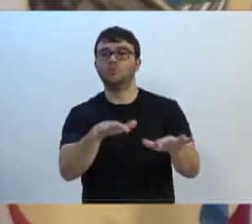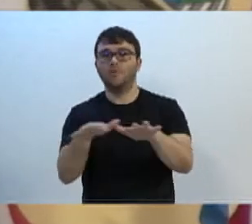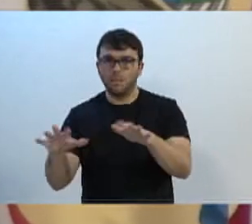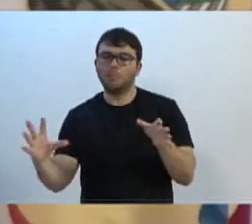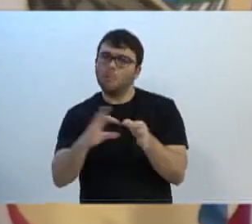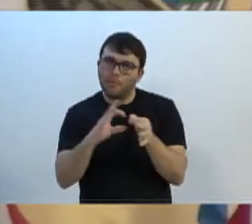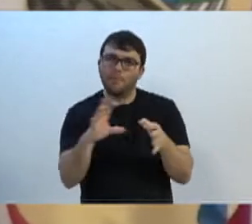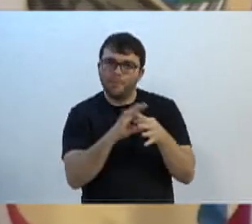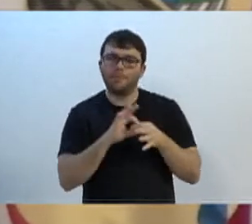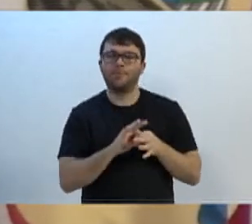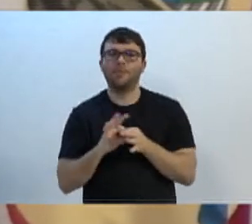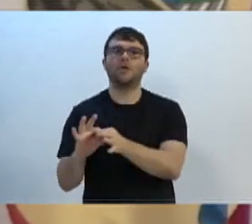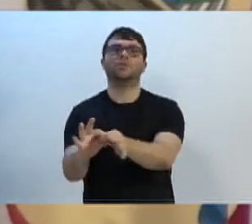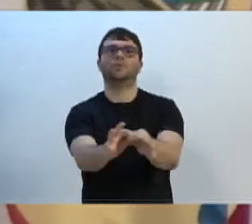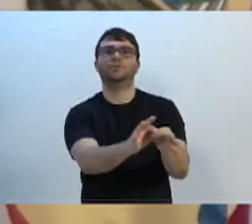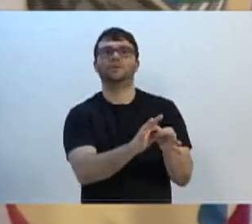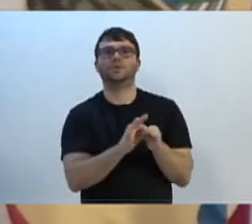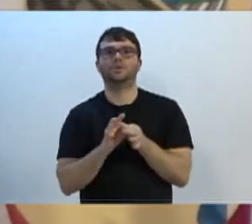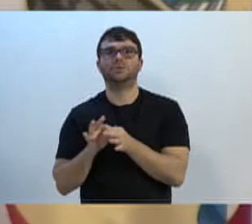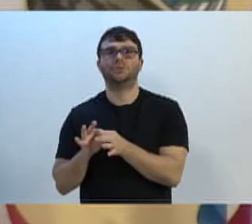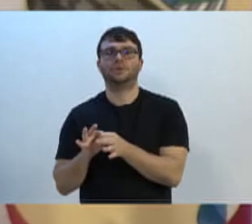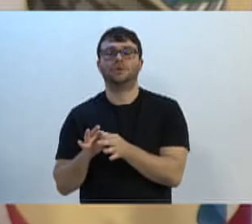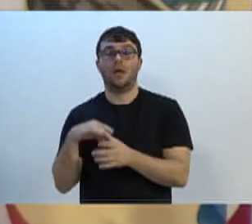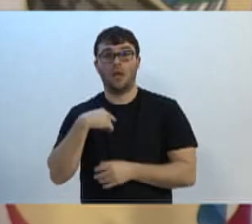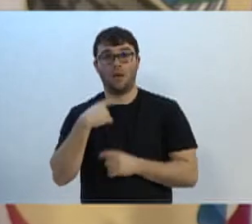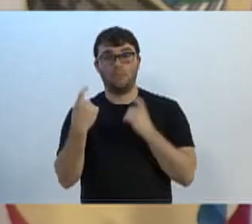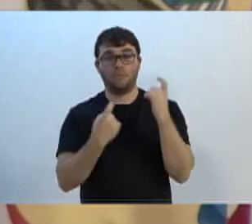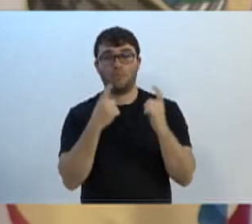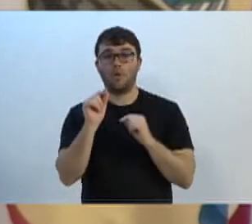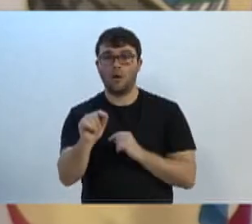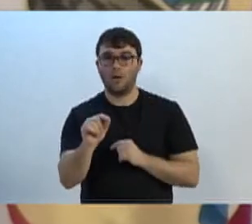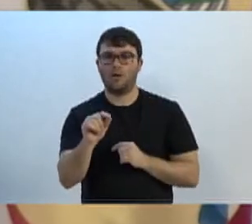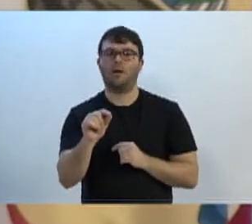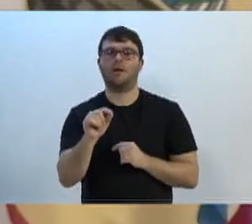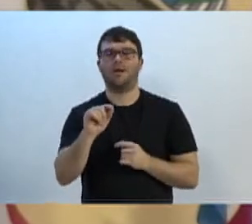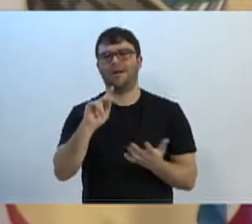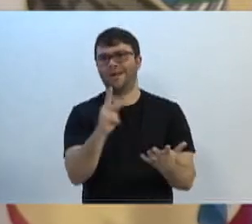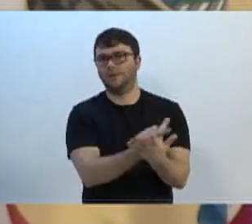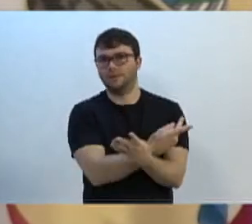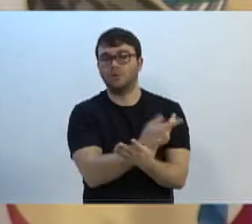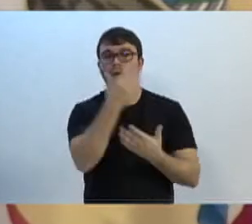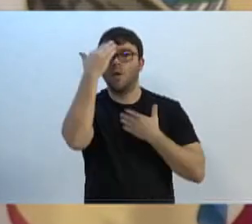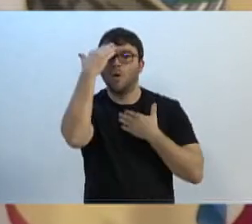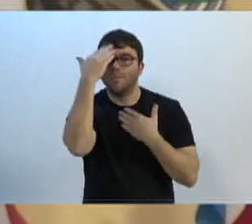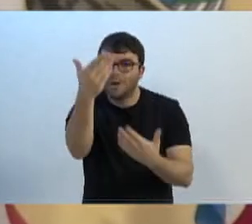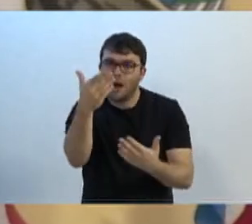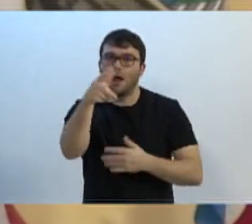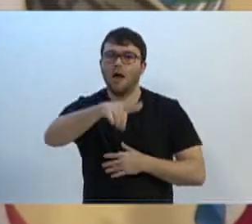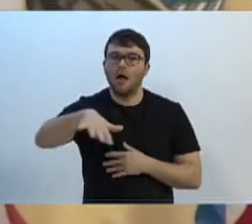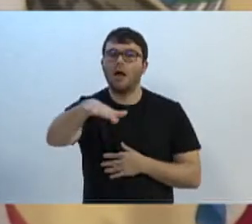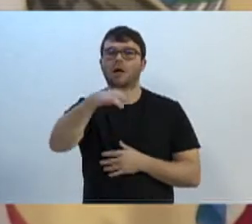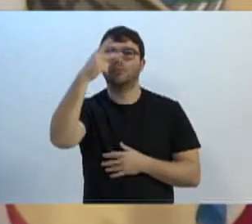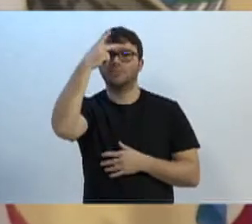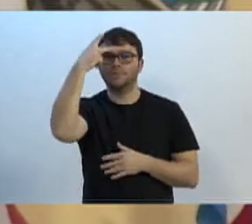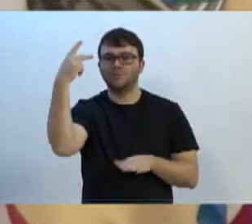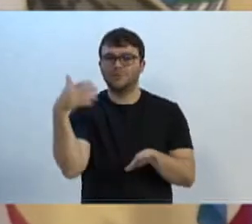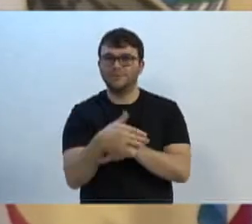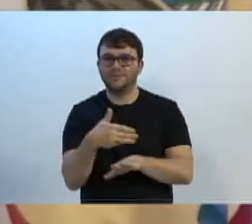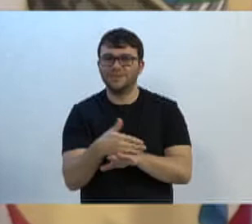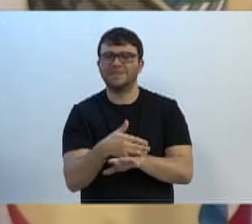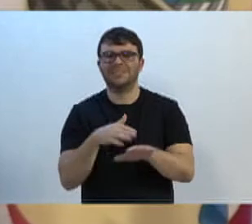preocupação é justamente isso o que aconteceu e agradeço muito aqueles que tiraram o seu tempo trânsito